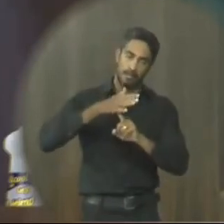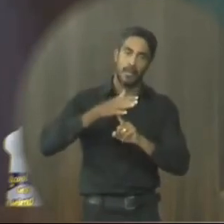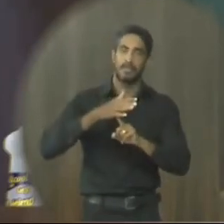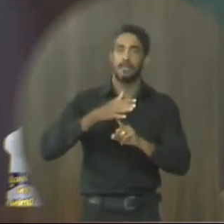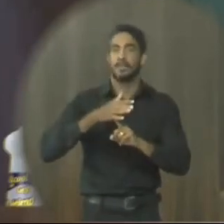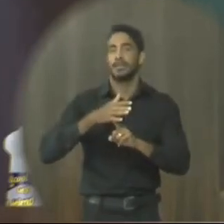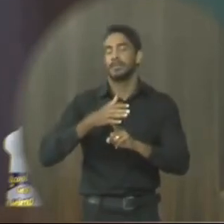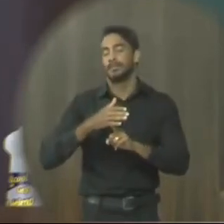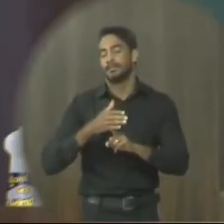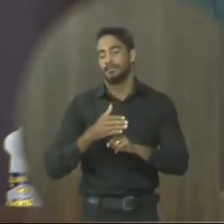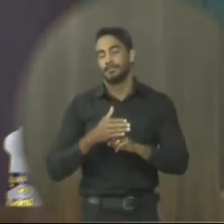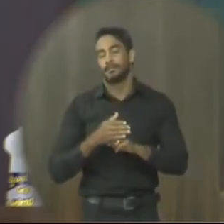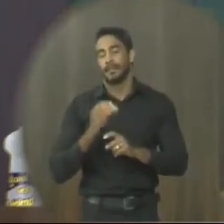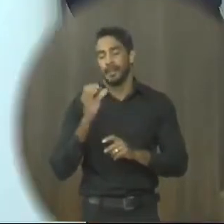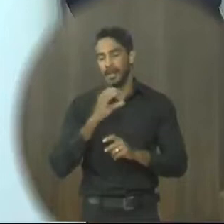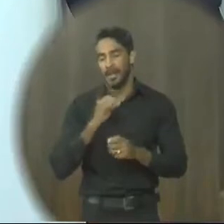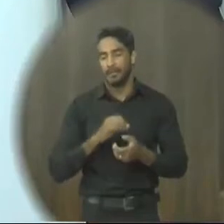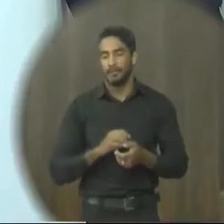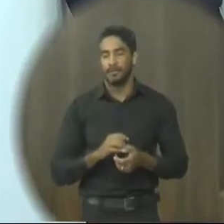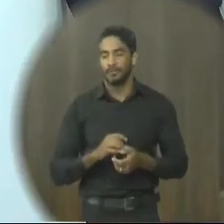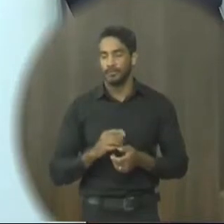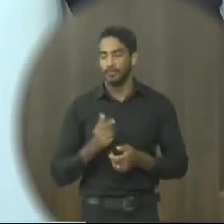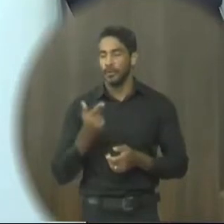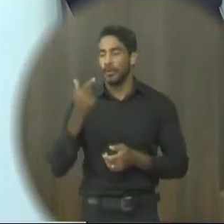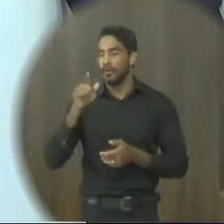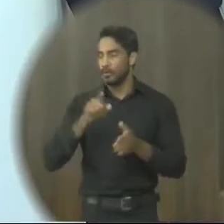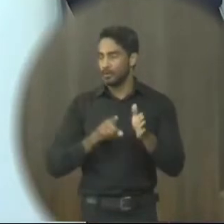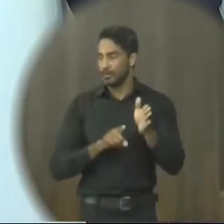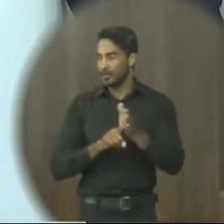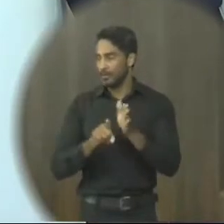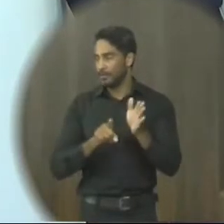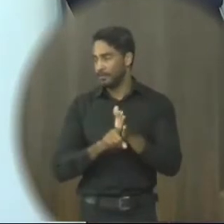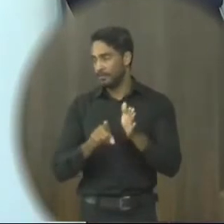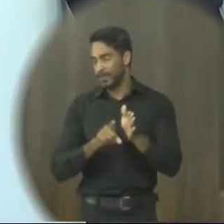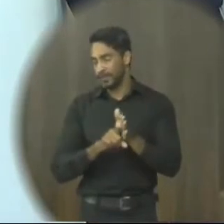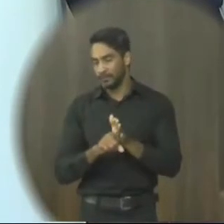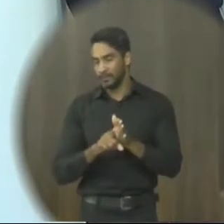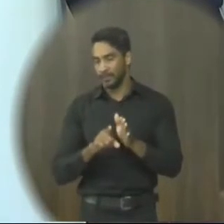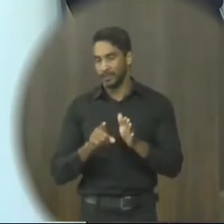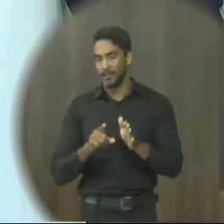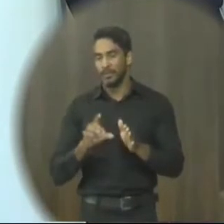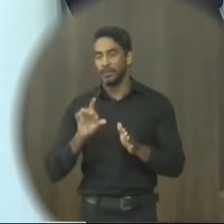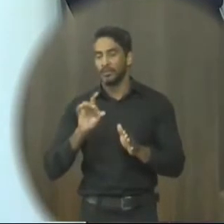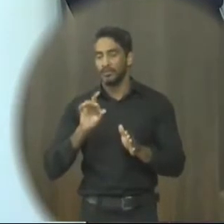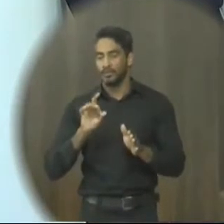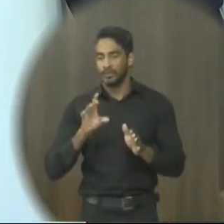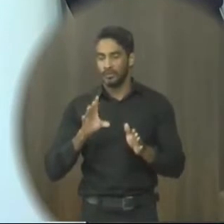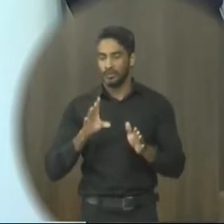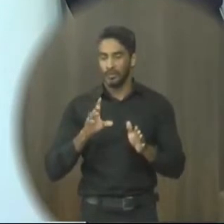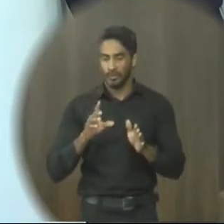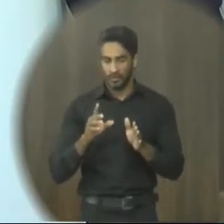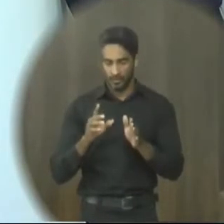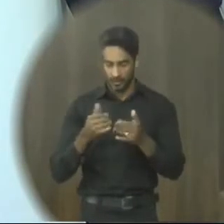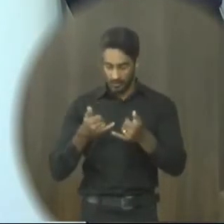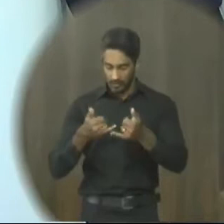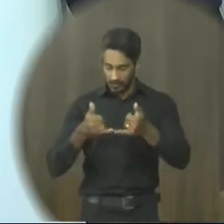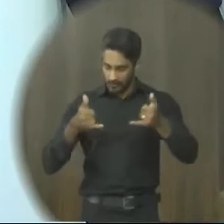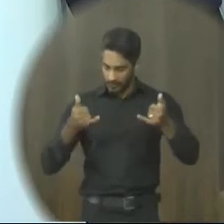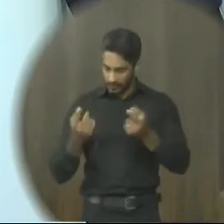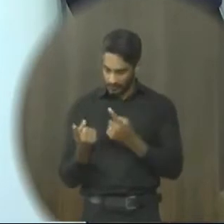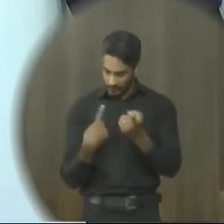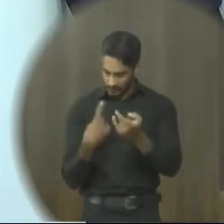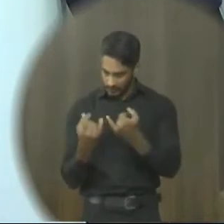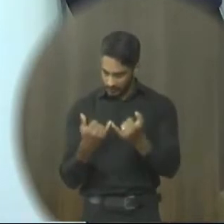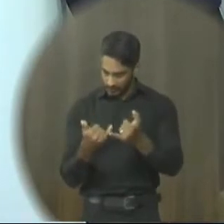Coab. Então, tá aí, em breve, né? É, uma outra última pergunta aqui, senhor presidente, só para concluir. A extensão da rede elétrica